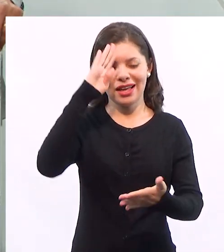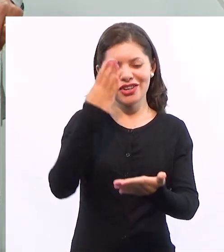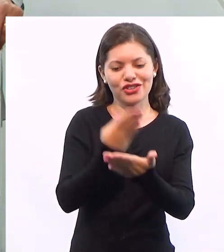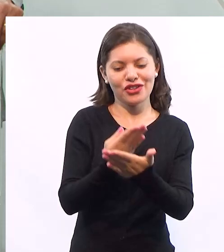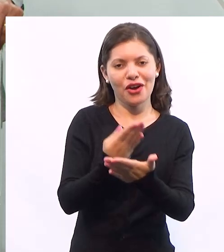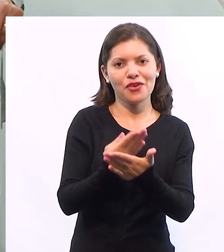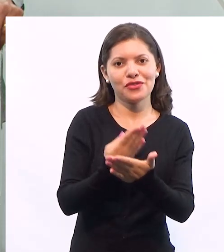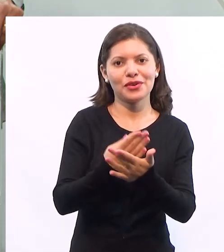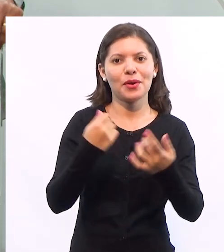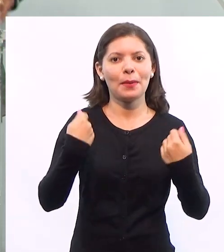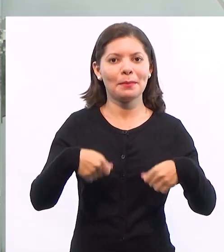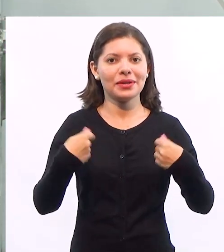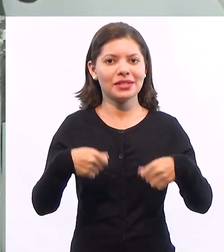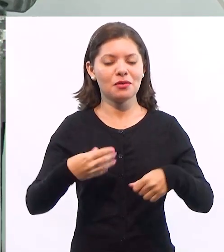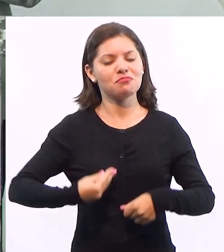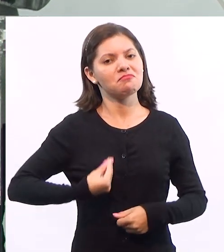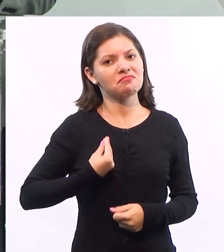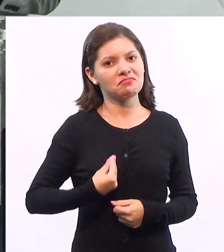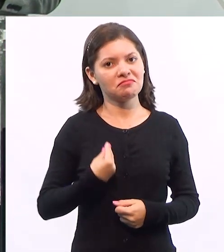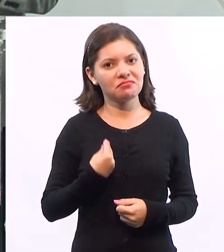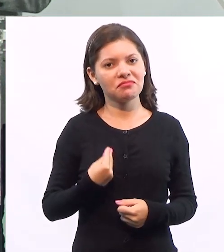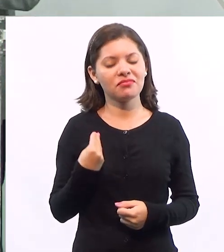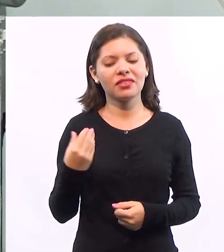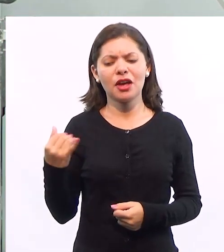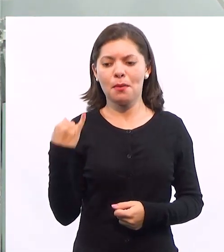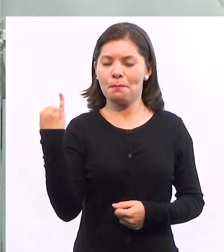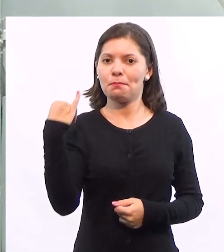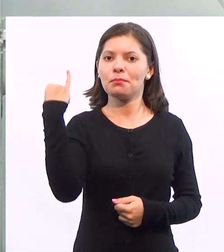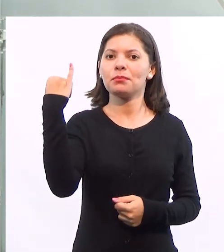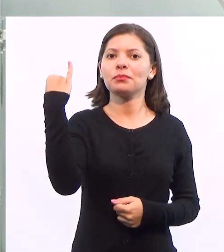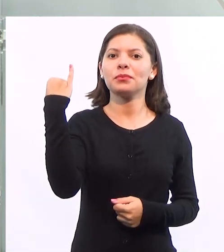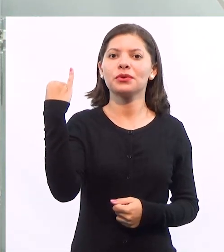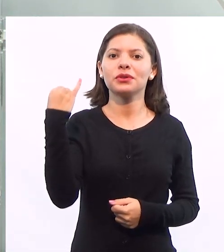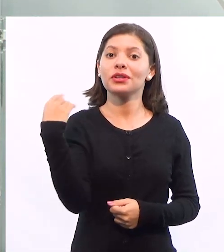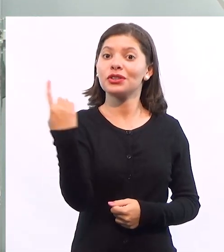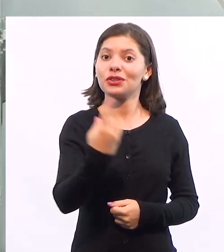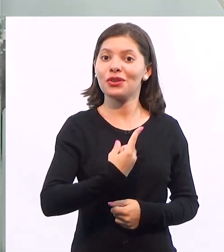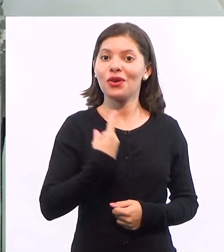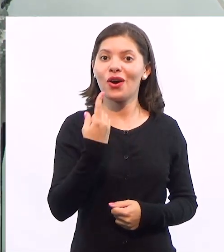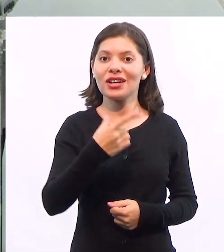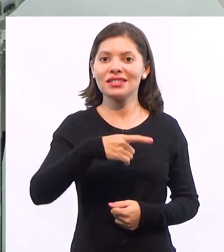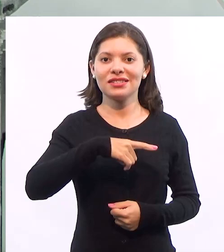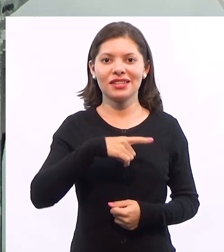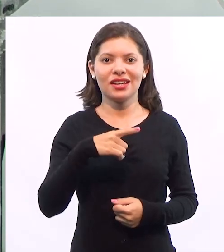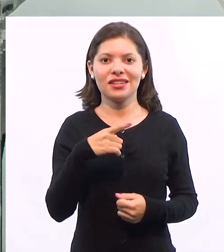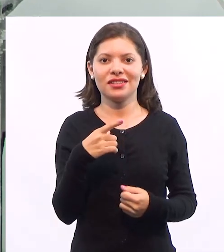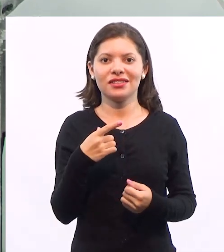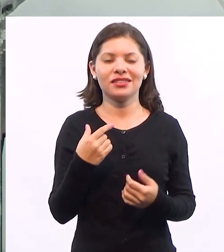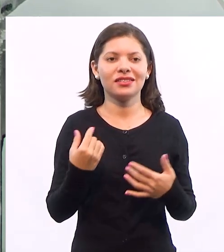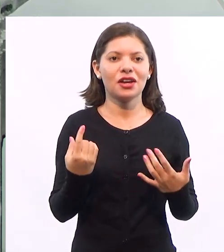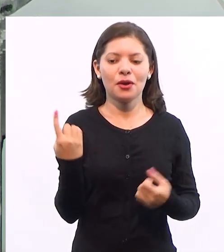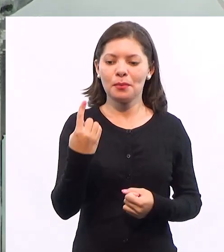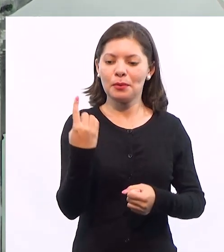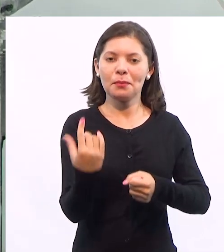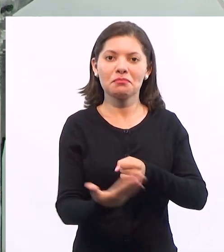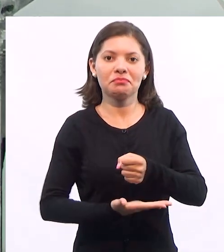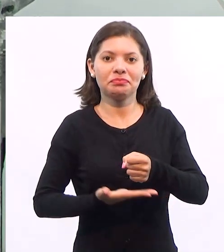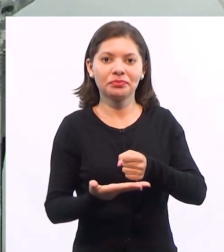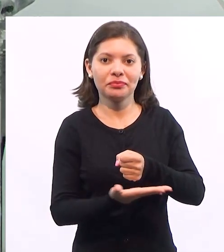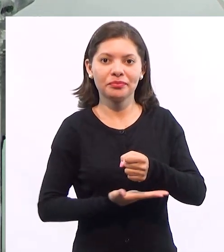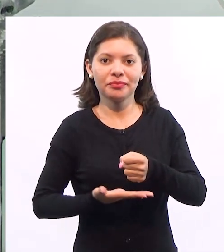Para sobreviver, é primordial que nós tenhamos, primeiramente, cumprido, tá?